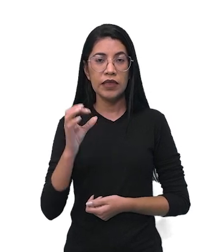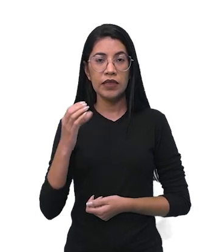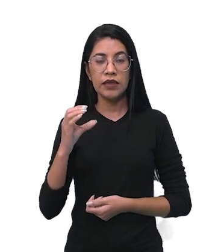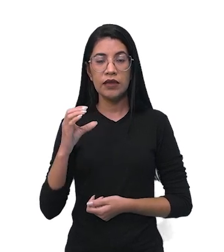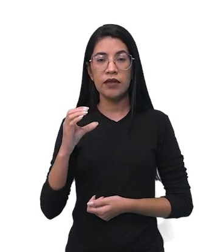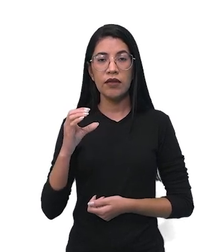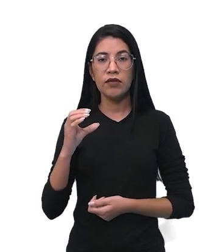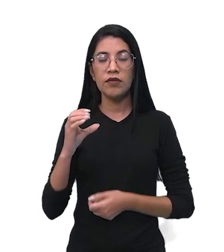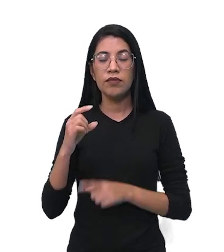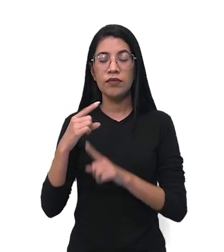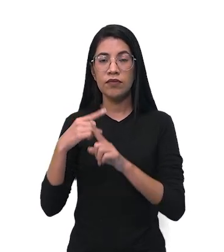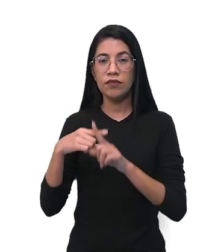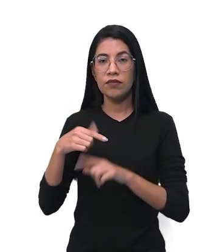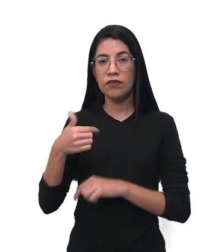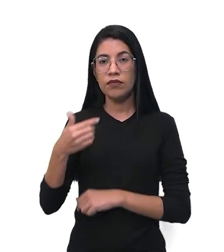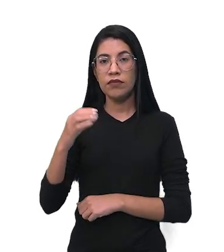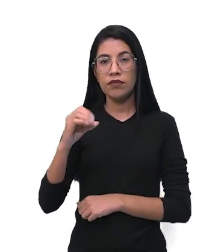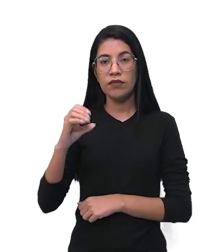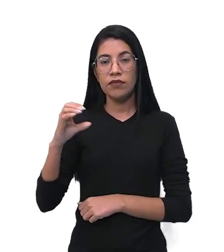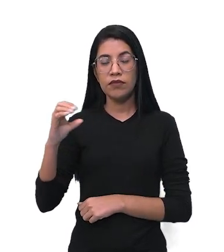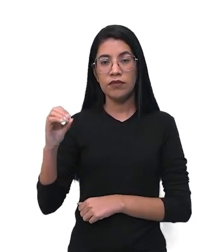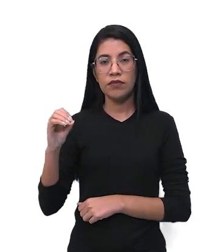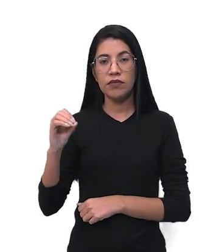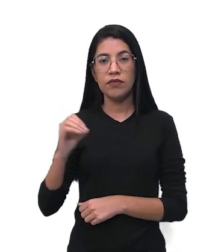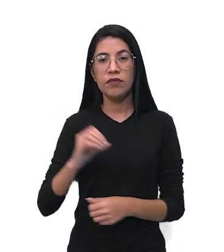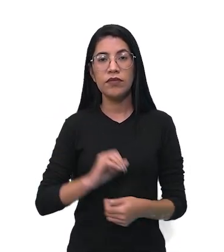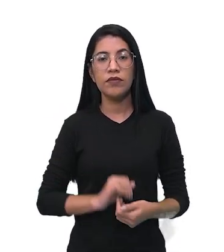24,36 vezes 100.